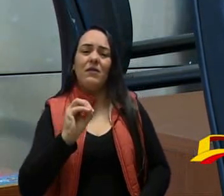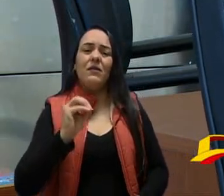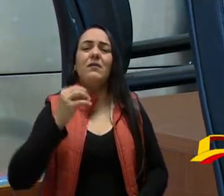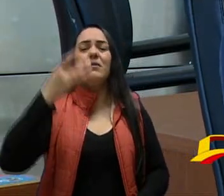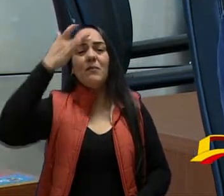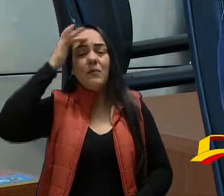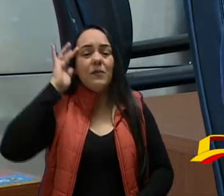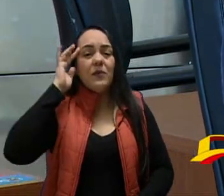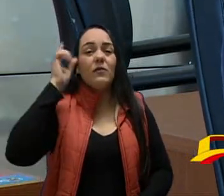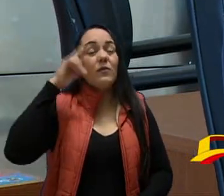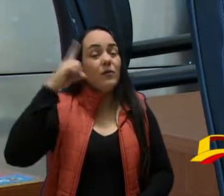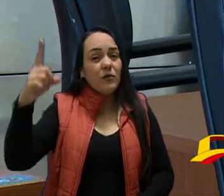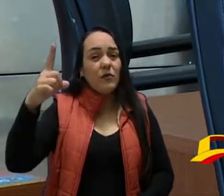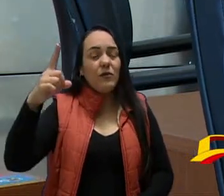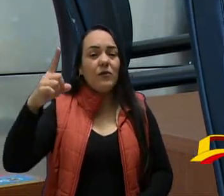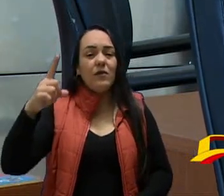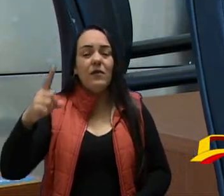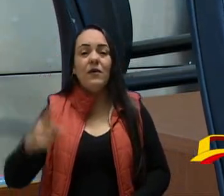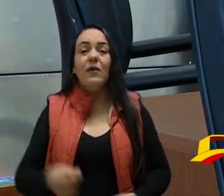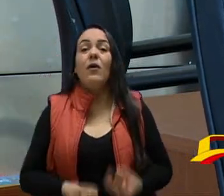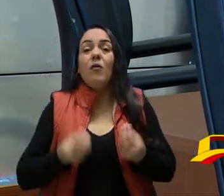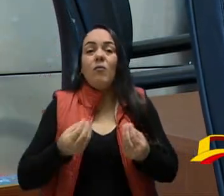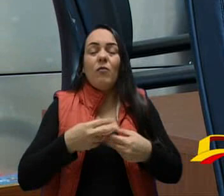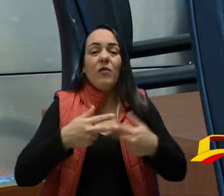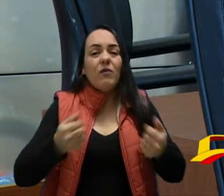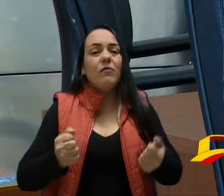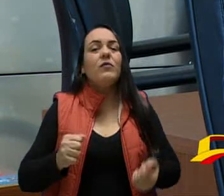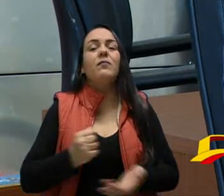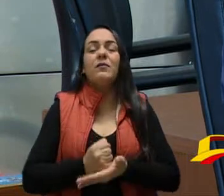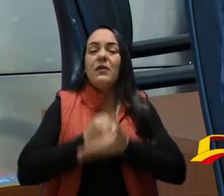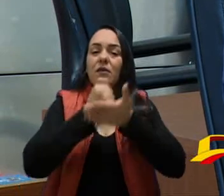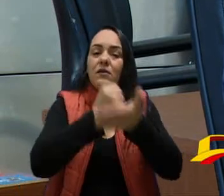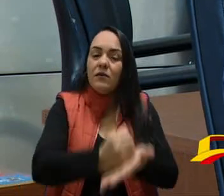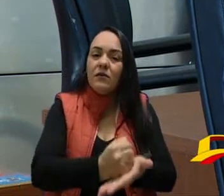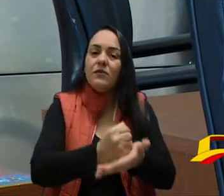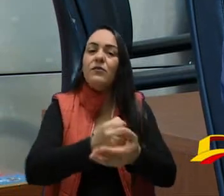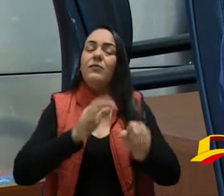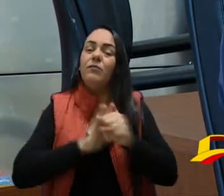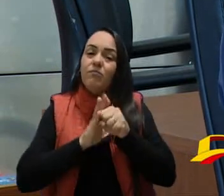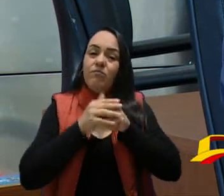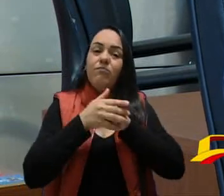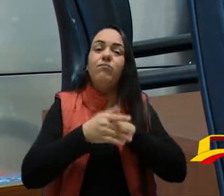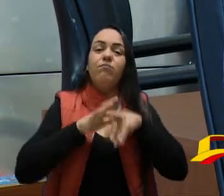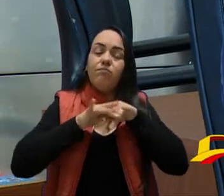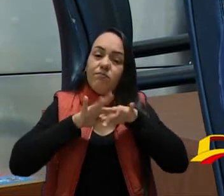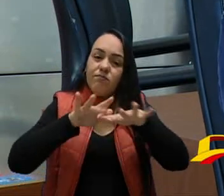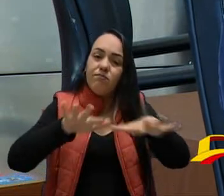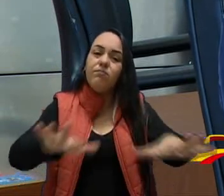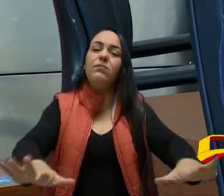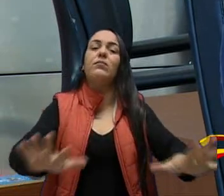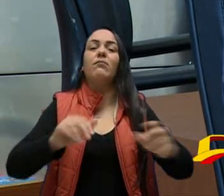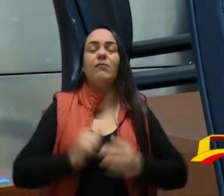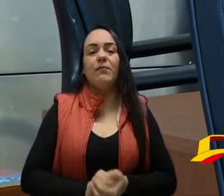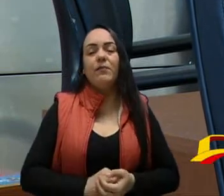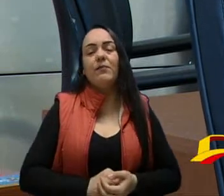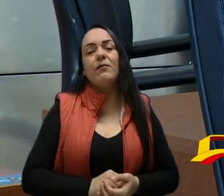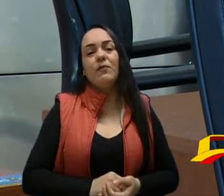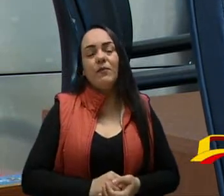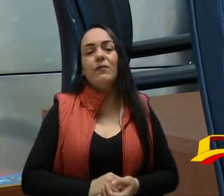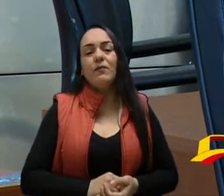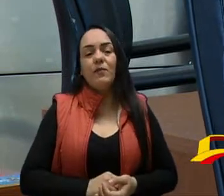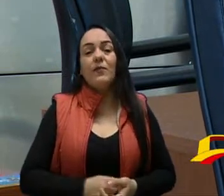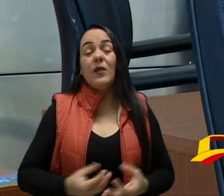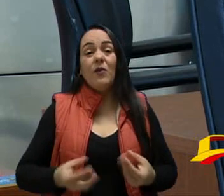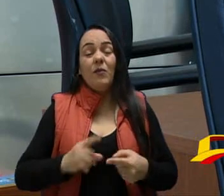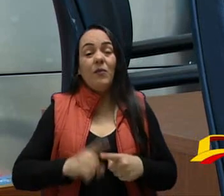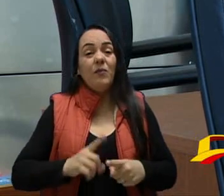claro e boa alguma alternativa principalmente para a situação das mais uma situação